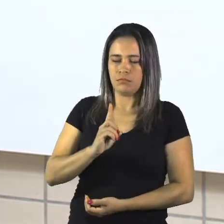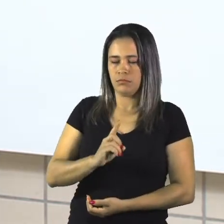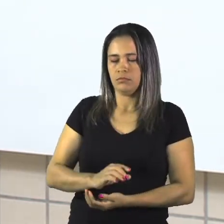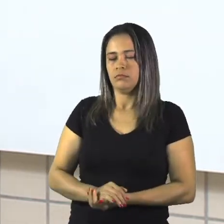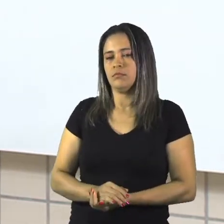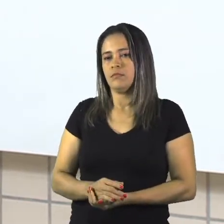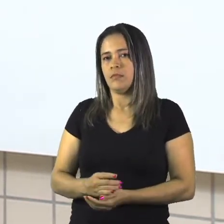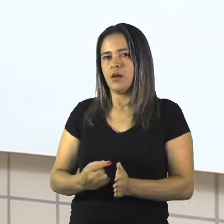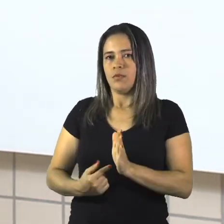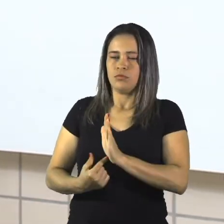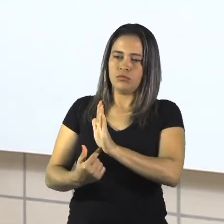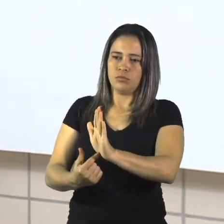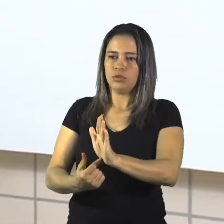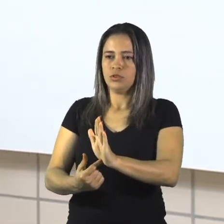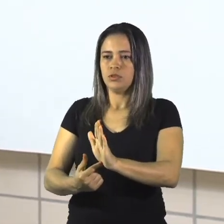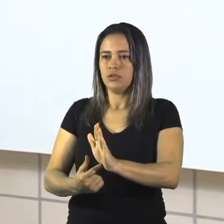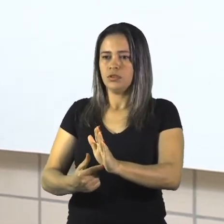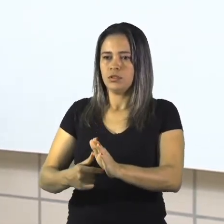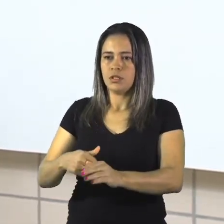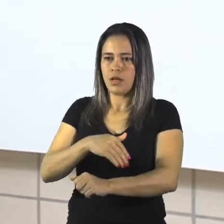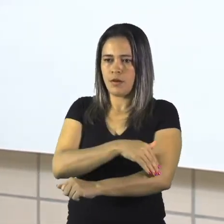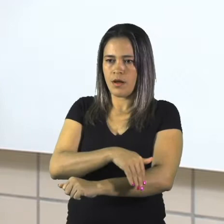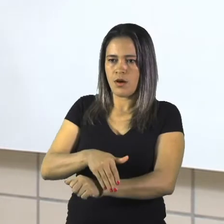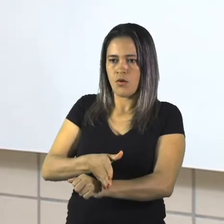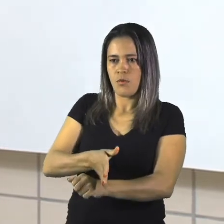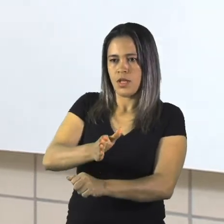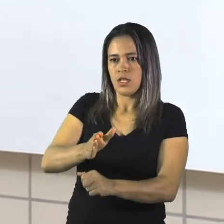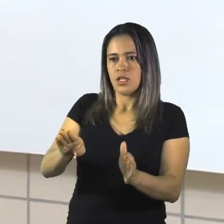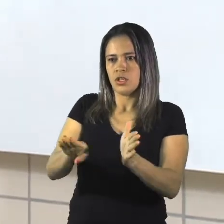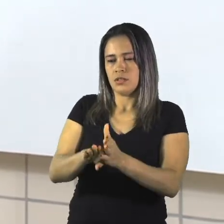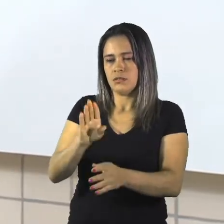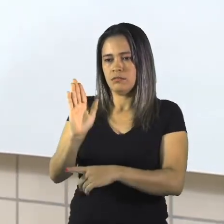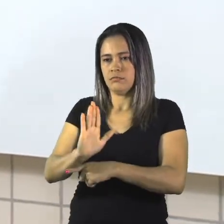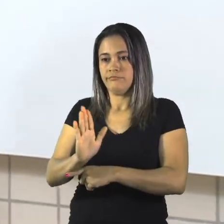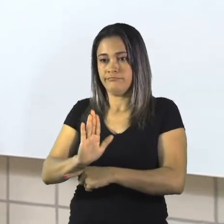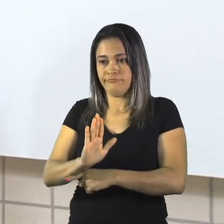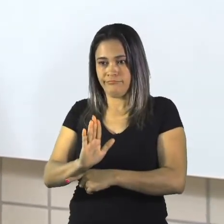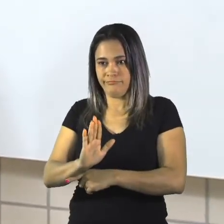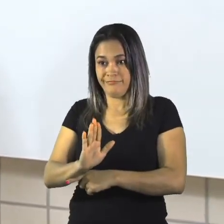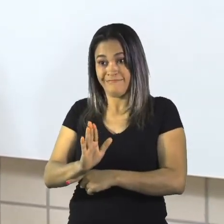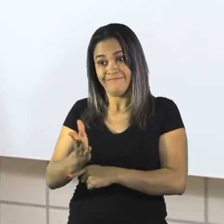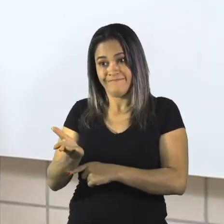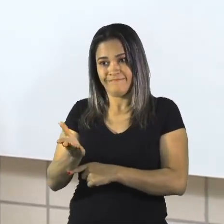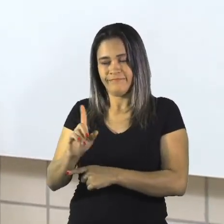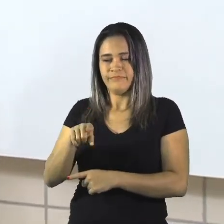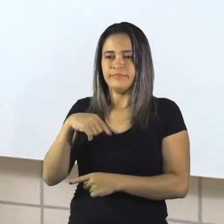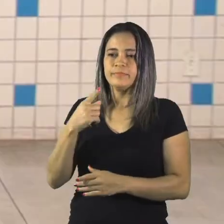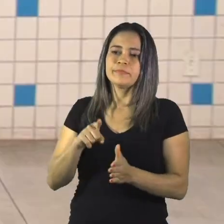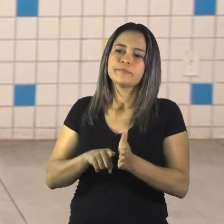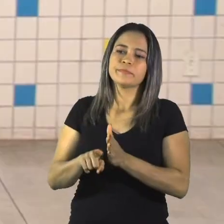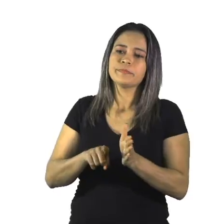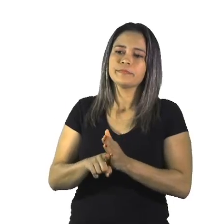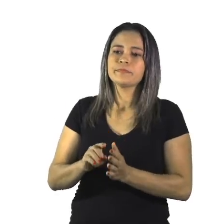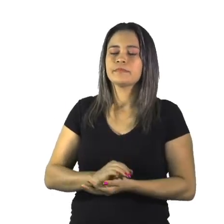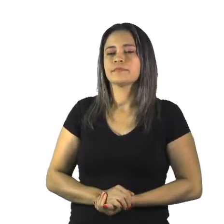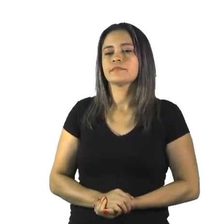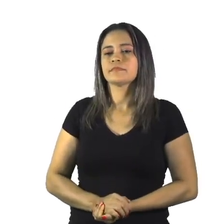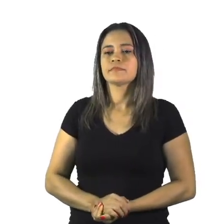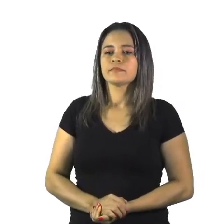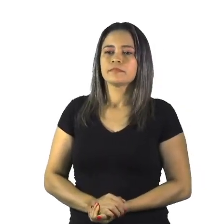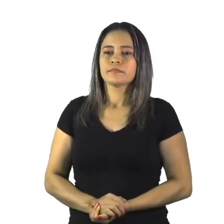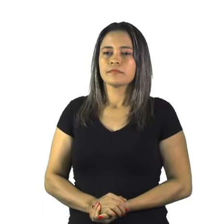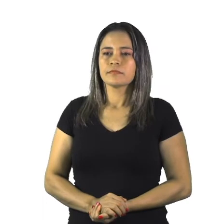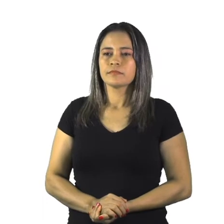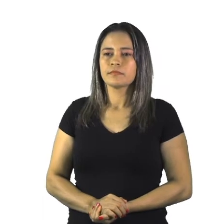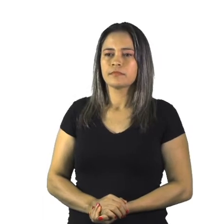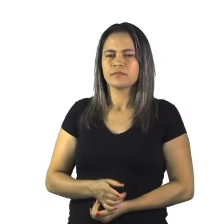fazer até o cinema. Beleza? Vamos lá para uma outra atividade? Olha lá.